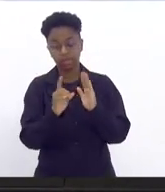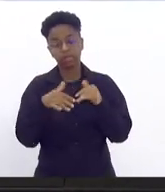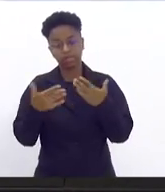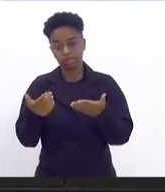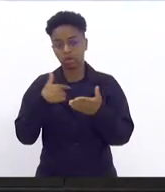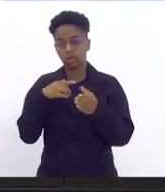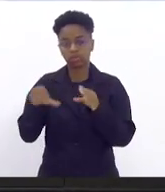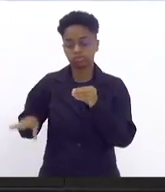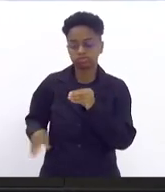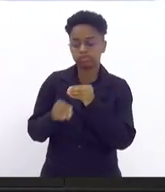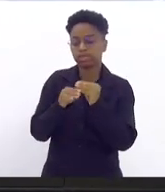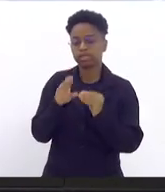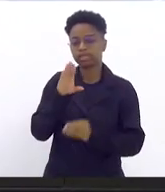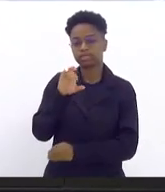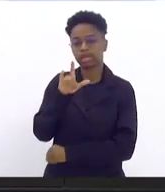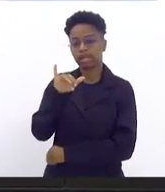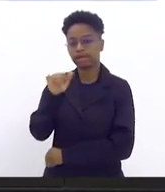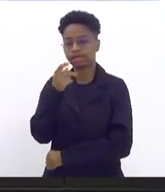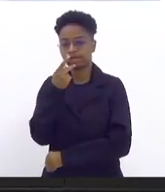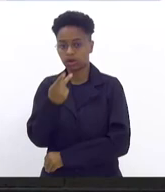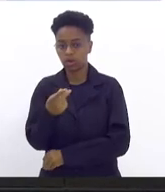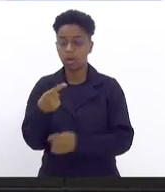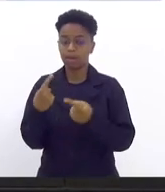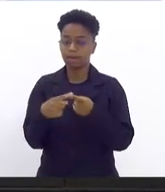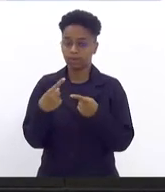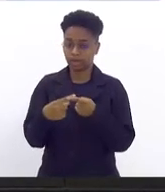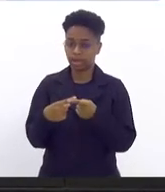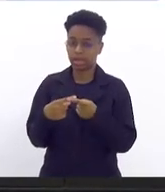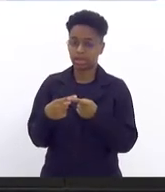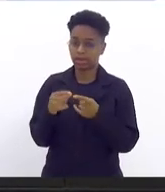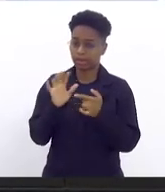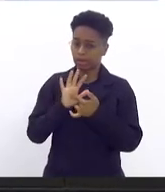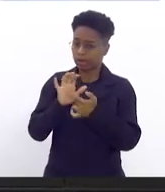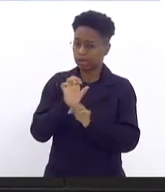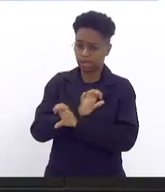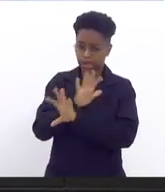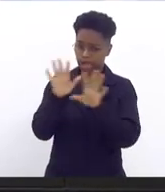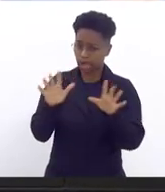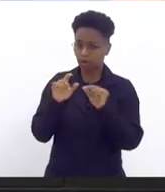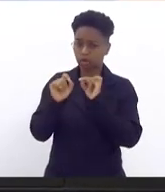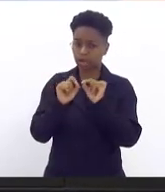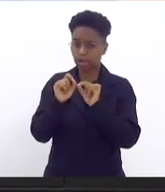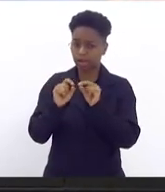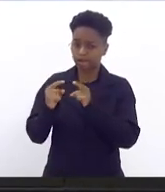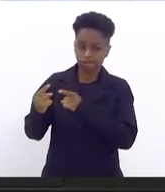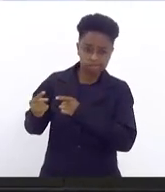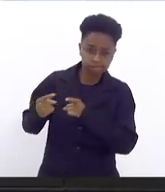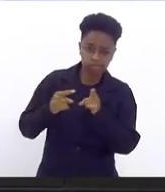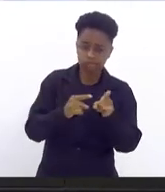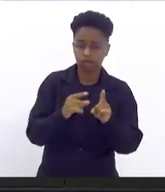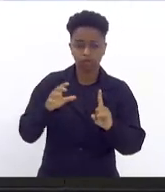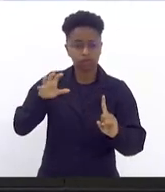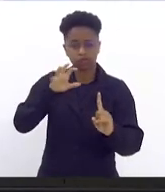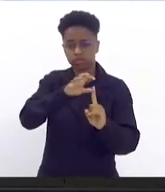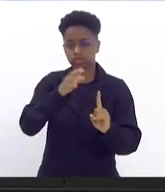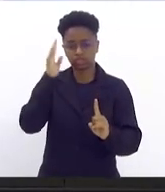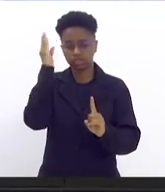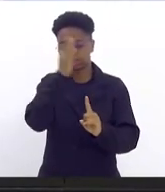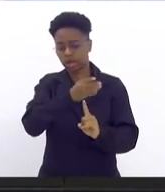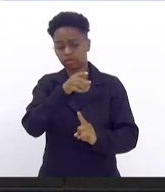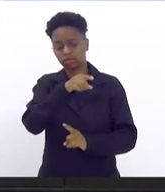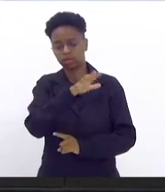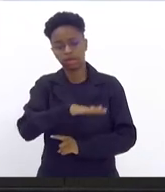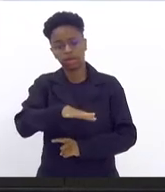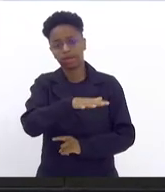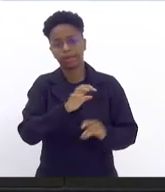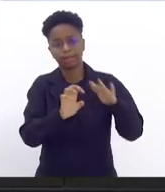completar o que a deputada Célia está falando, porque é um caso clássico aí de interferência direta em serviço concessionado. Então, passar a palavra